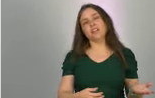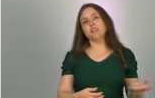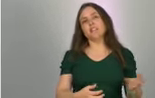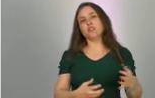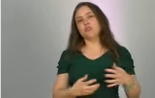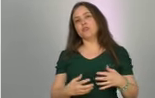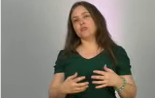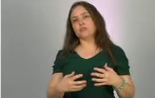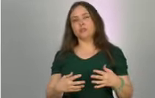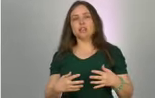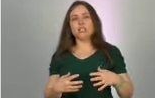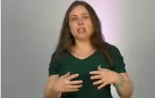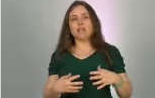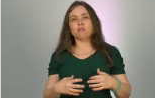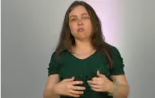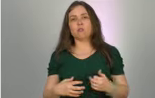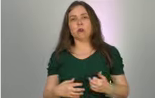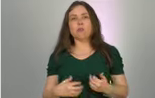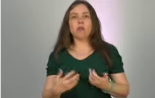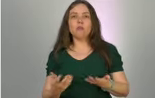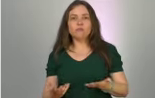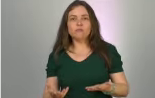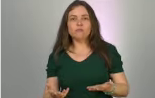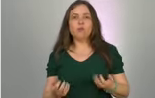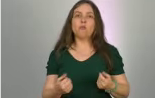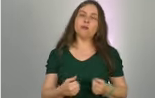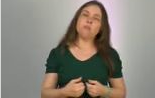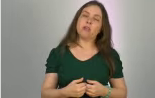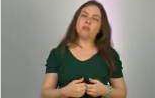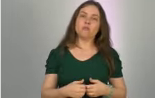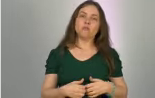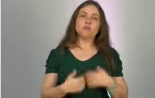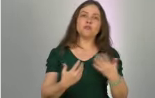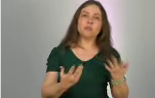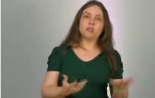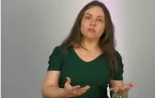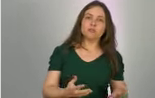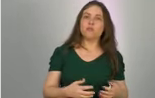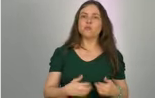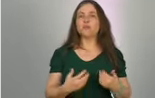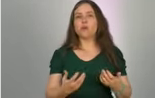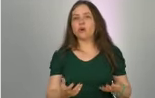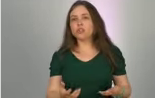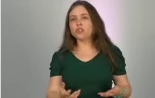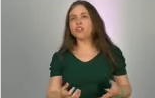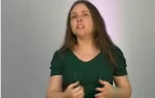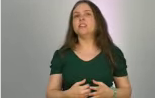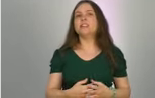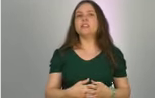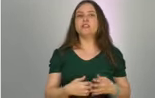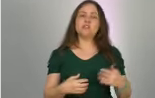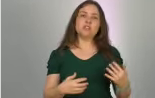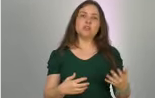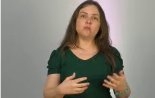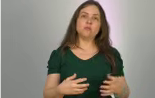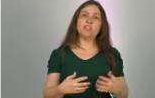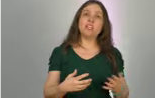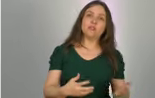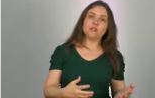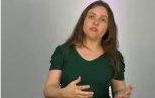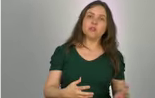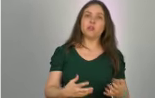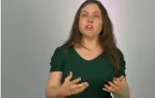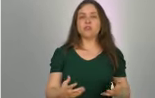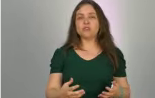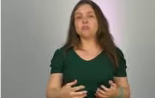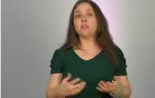anteriormente sente nós utilizávamos o papel como o papel como instrumento Como suporte sem antes